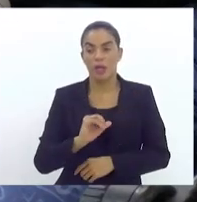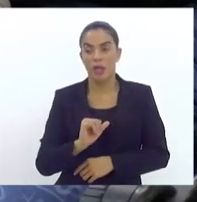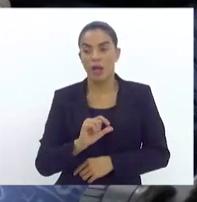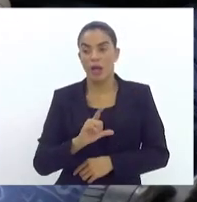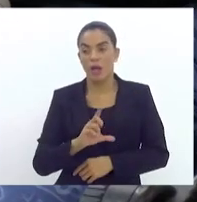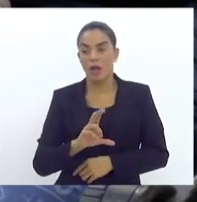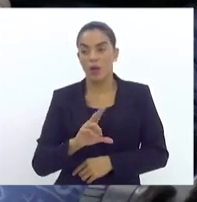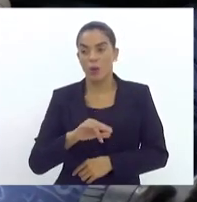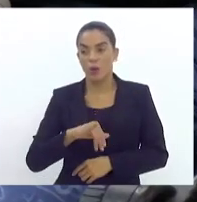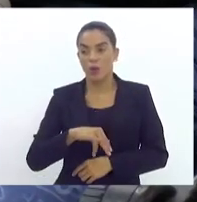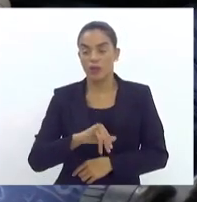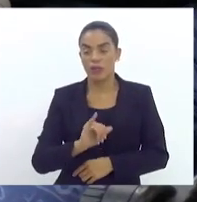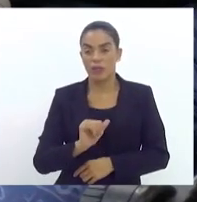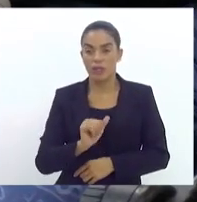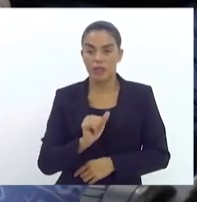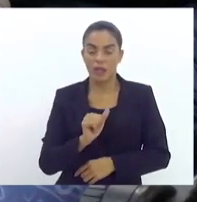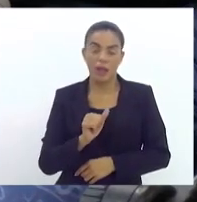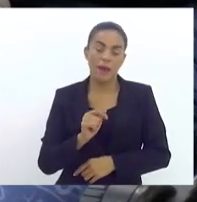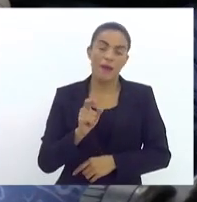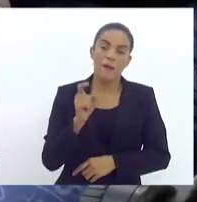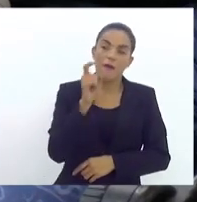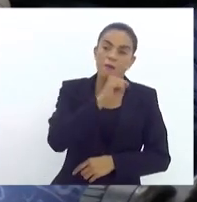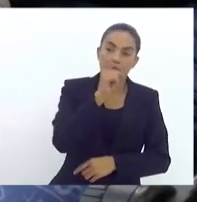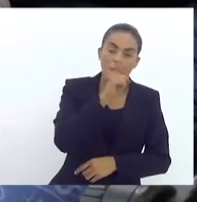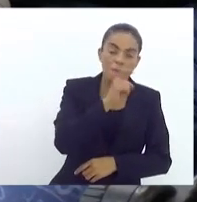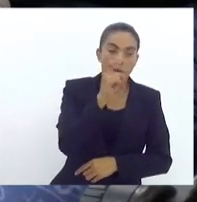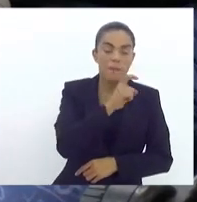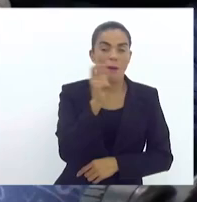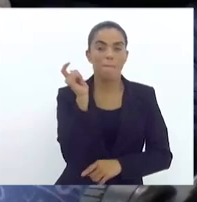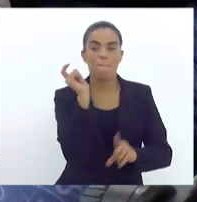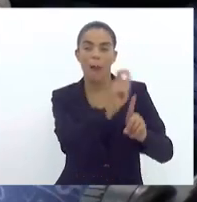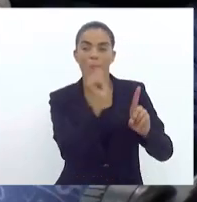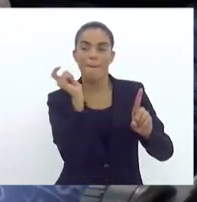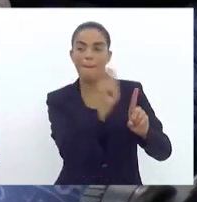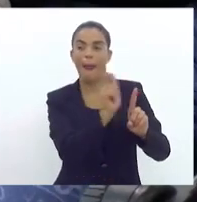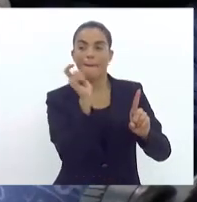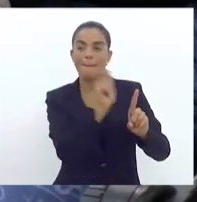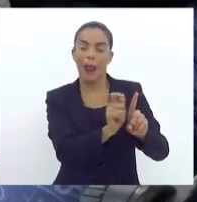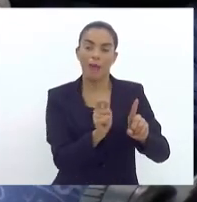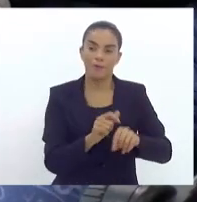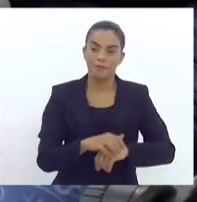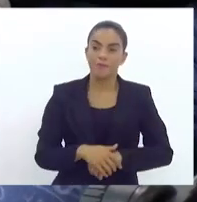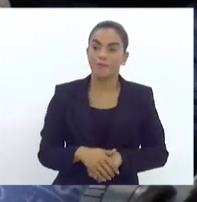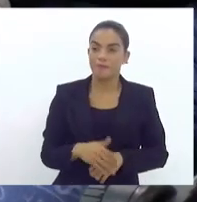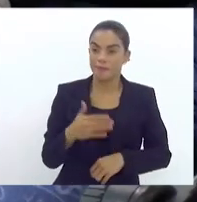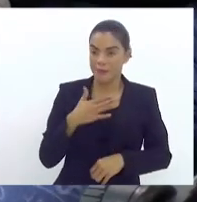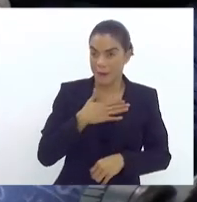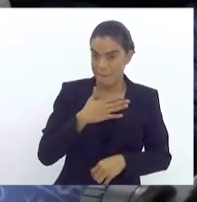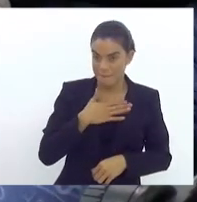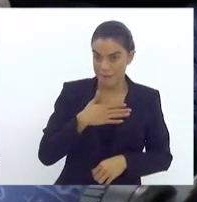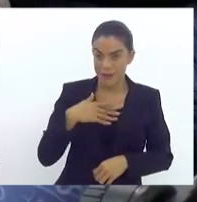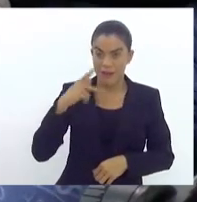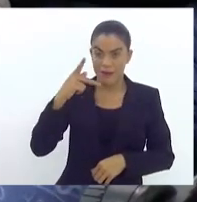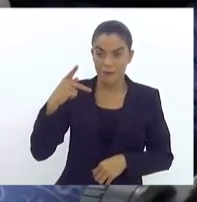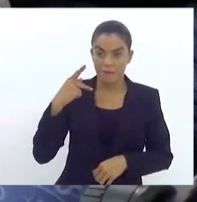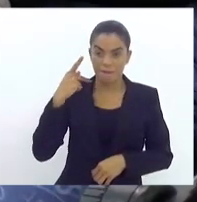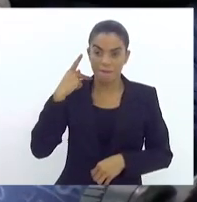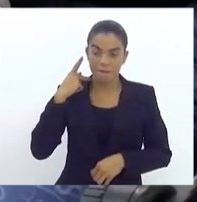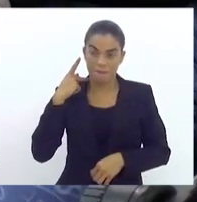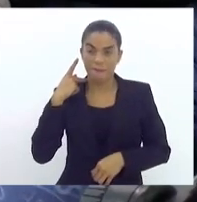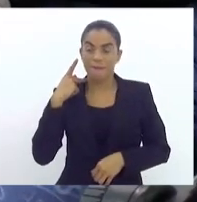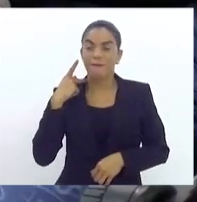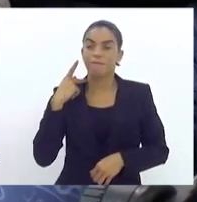5 denúncias isso dá 30 e poucas denúncias por ano na minha promotoria única e simples